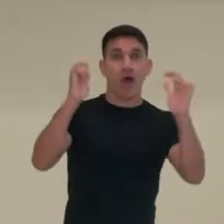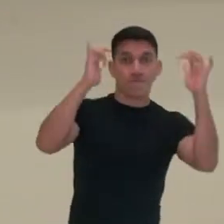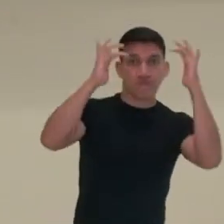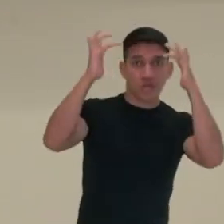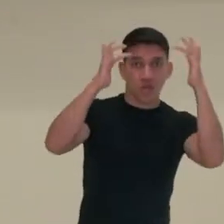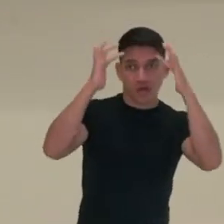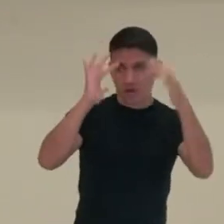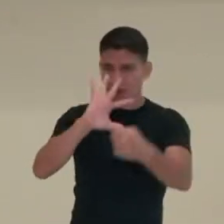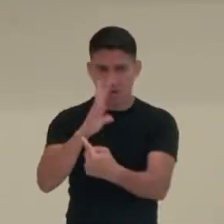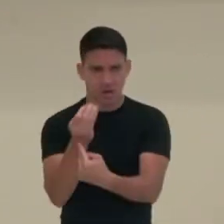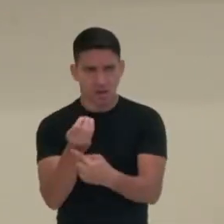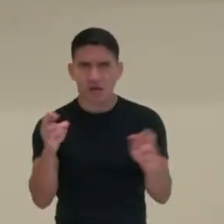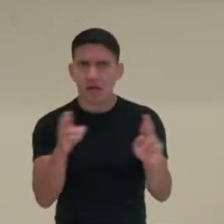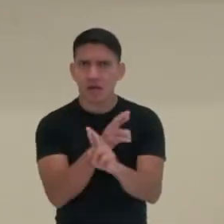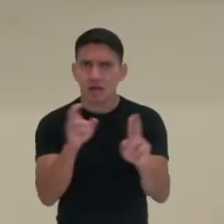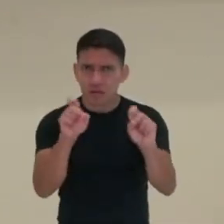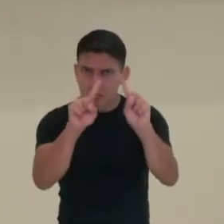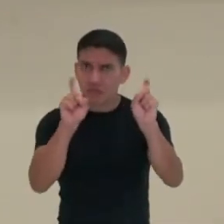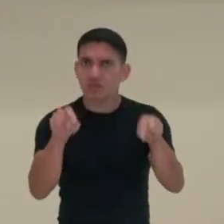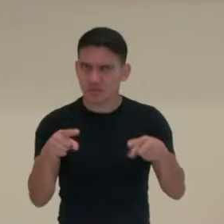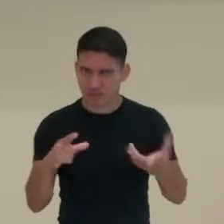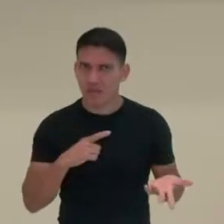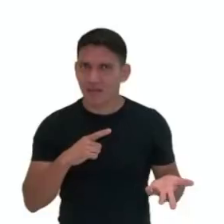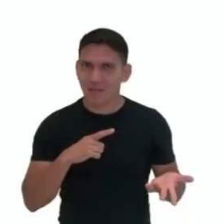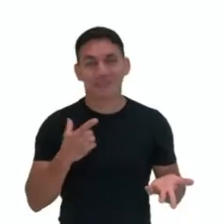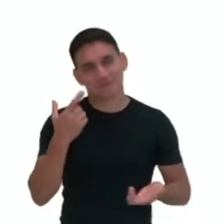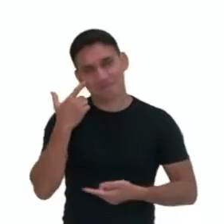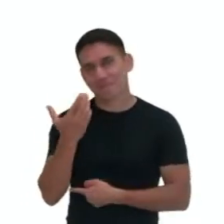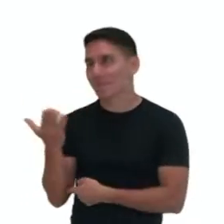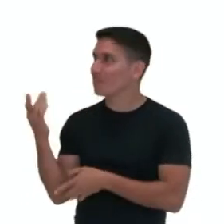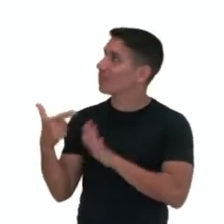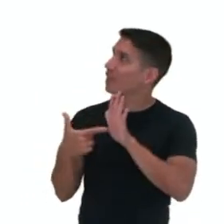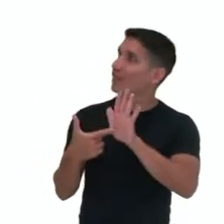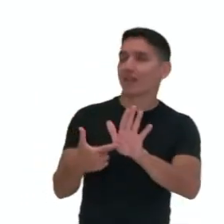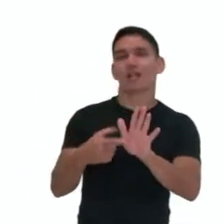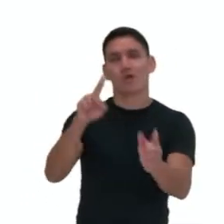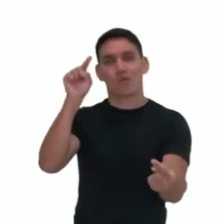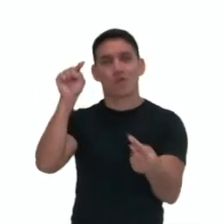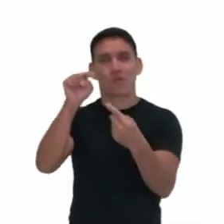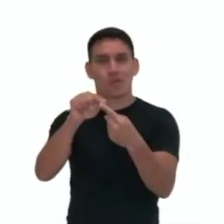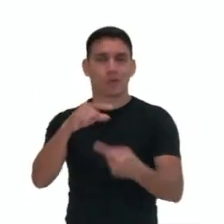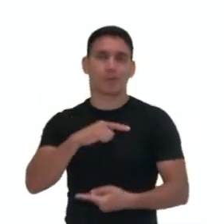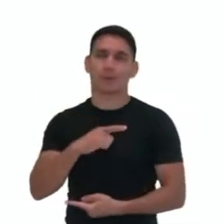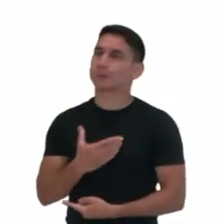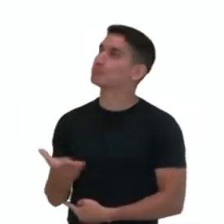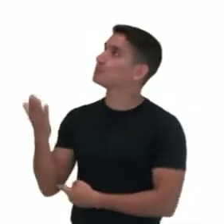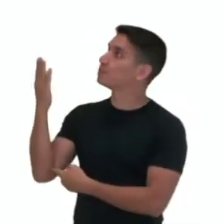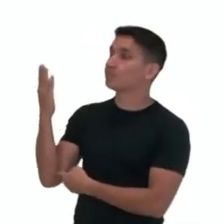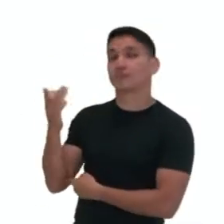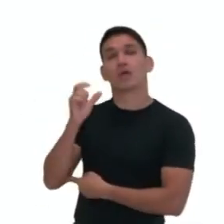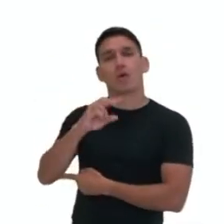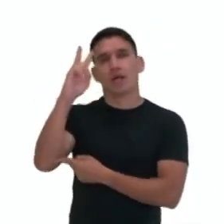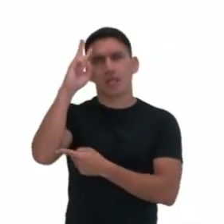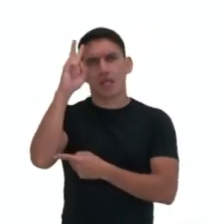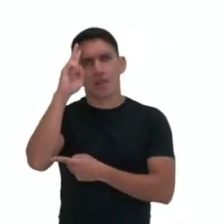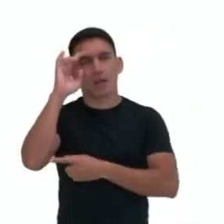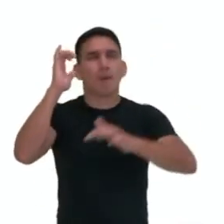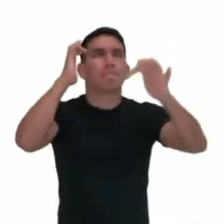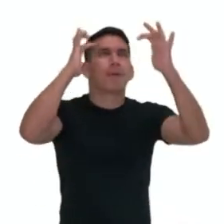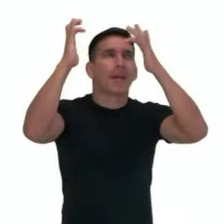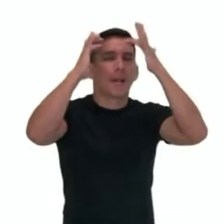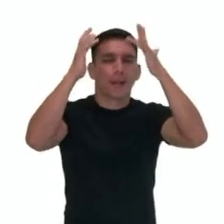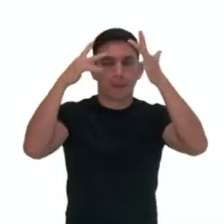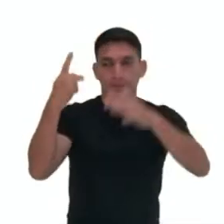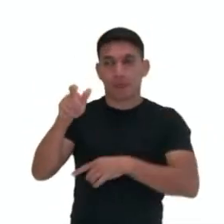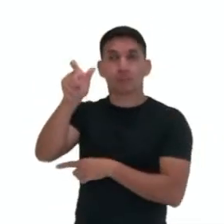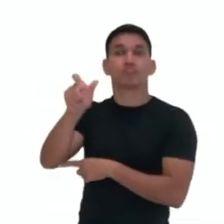filosofia e arte, apresentando aqui então os nossos objetivos. Relembrar o pensamento do